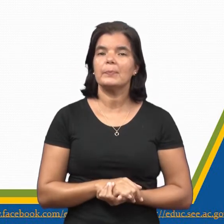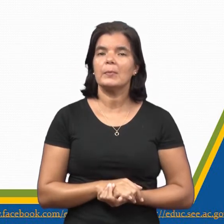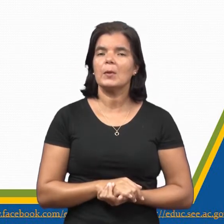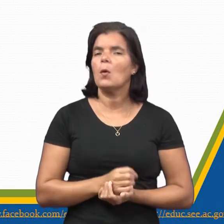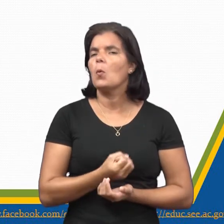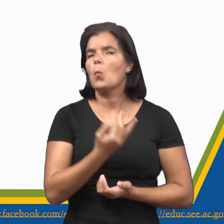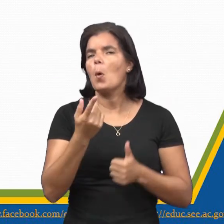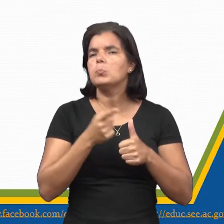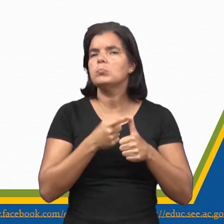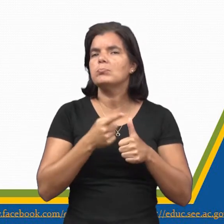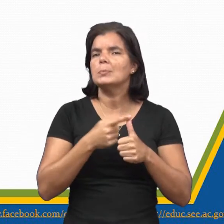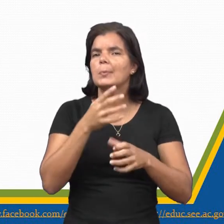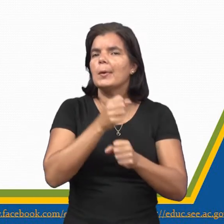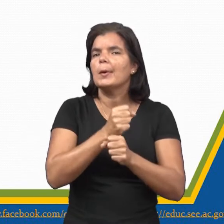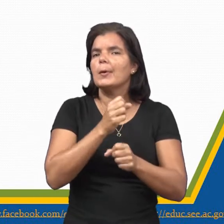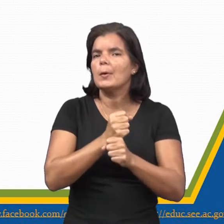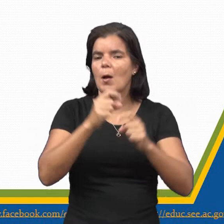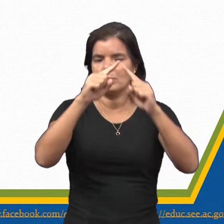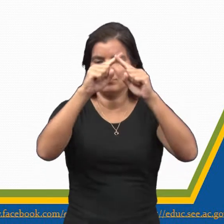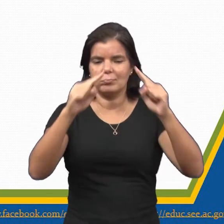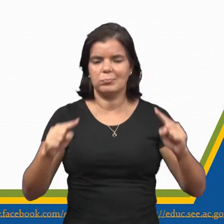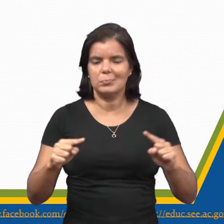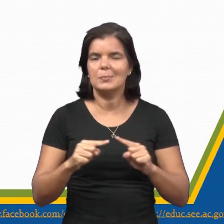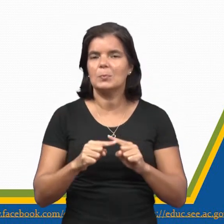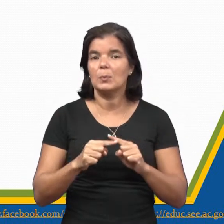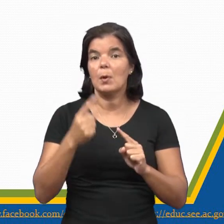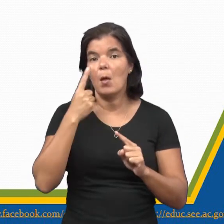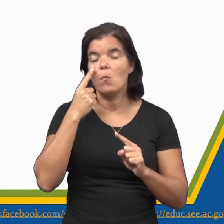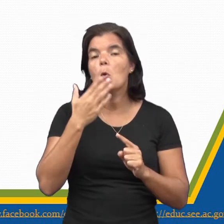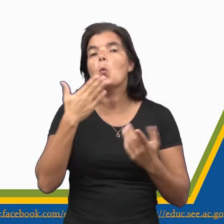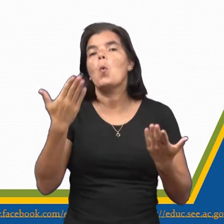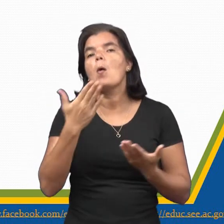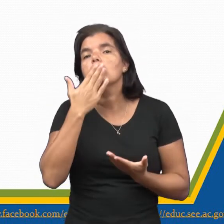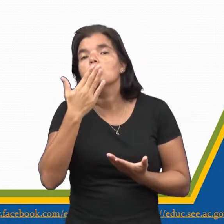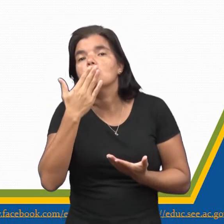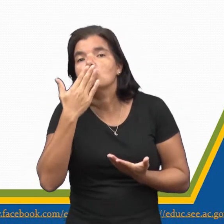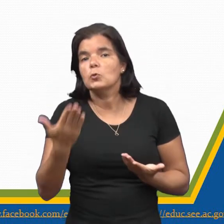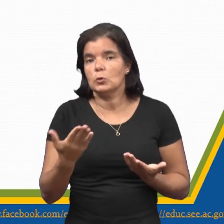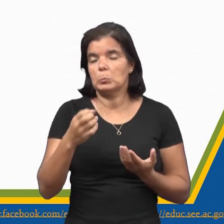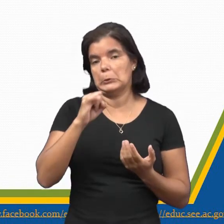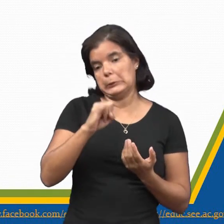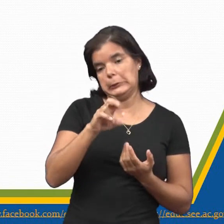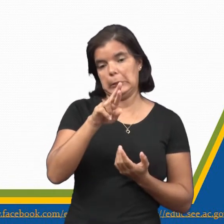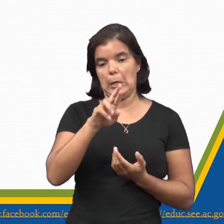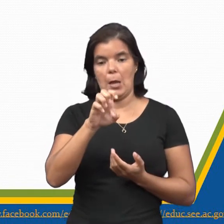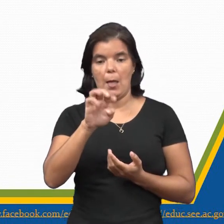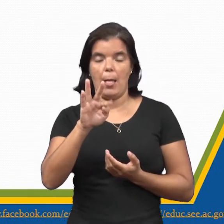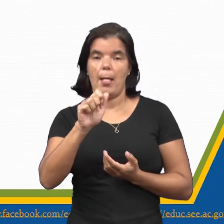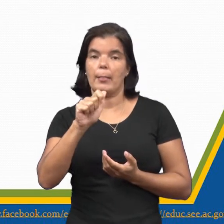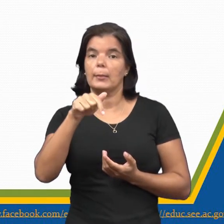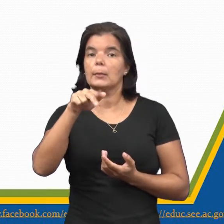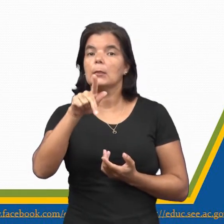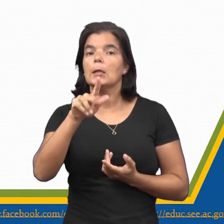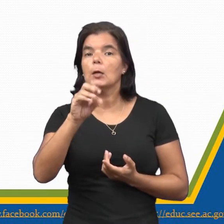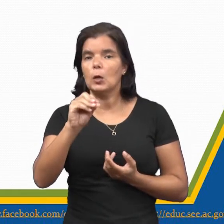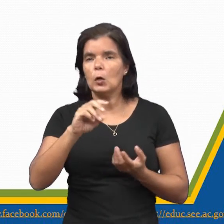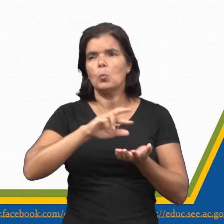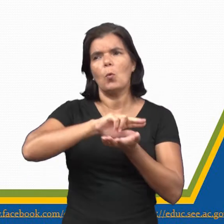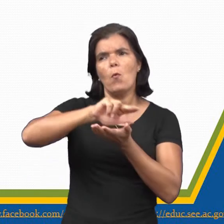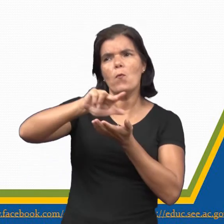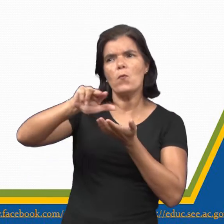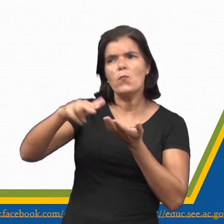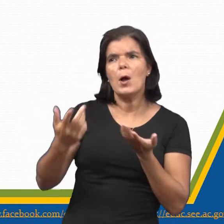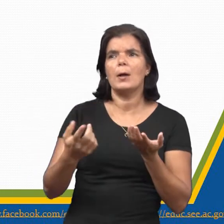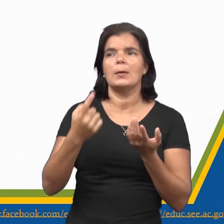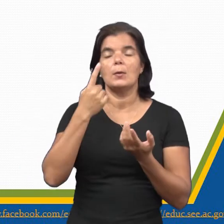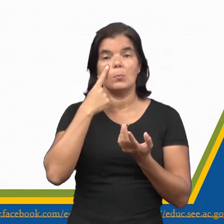Qual seria o primeiro passo para calcular a área de um triângulo? É identificar o tipo de triângulo, Se é retângulo, equilátero, isósceles ou escaleno.